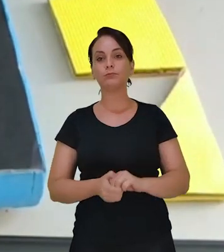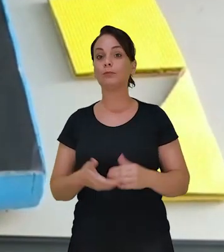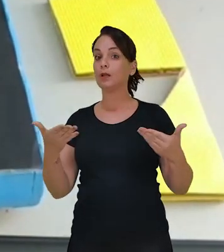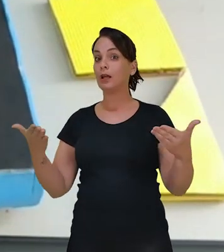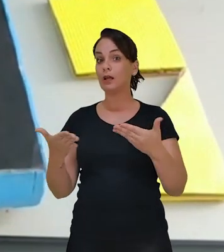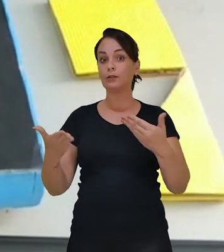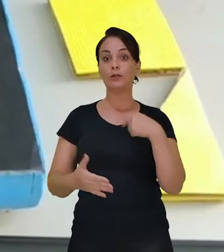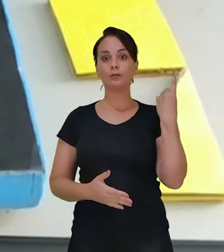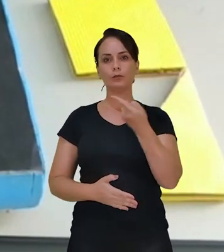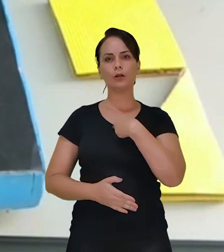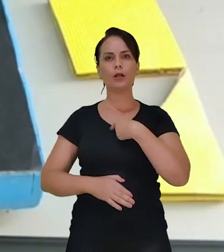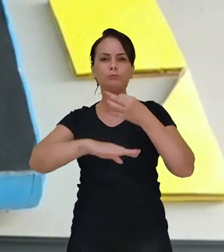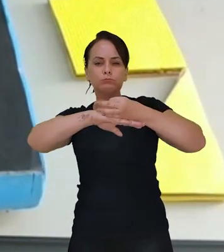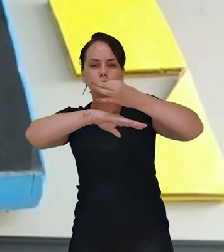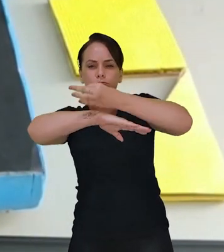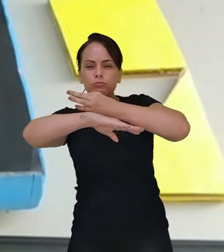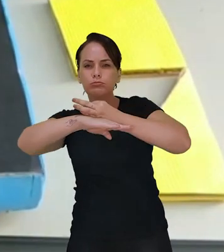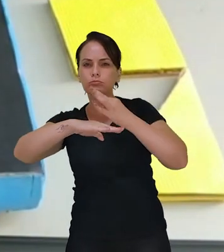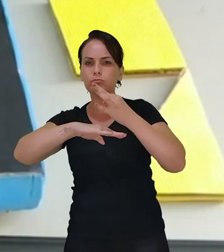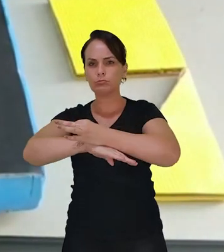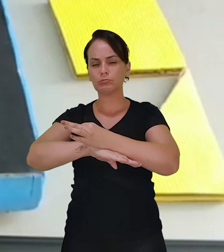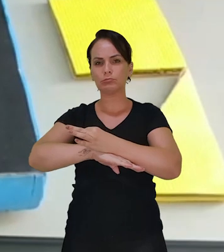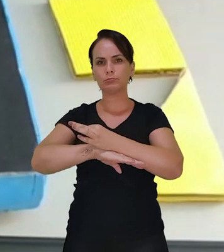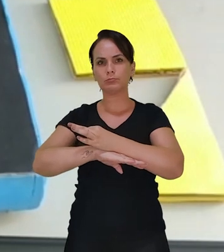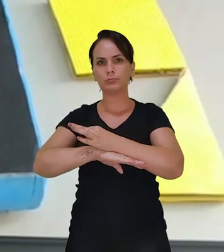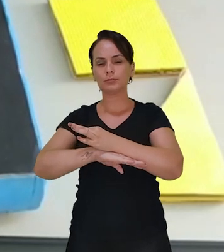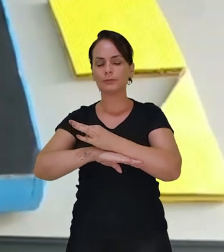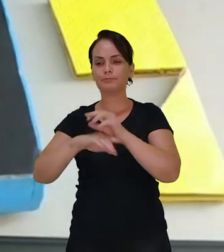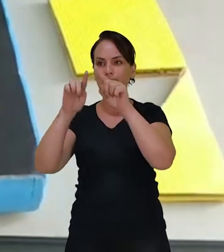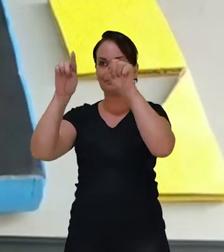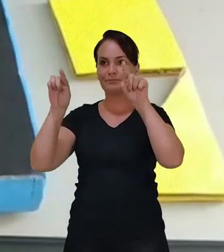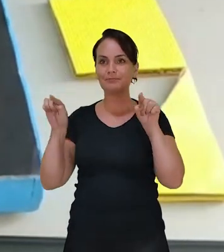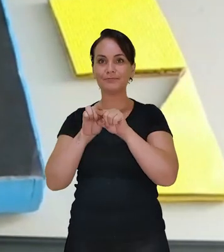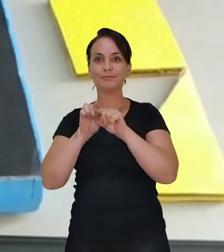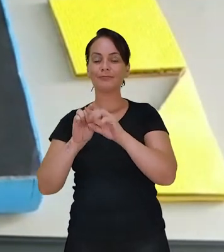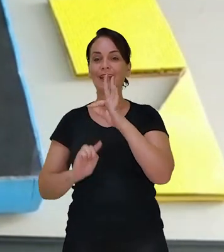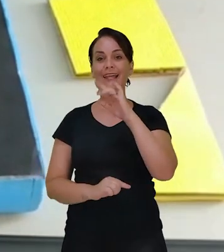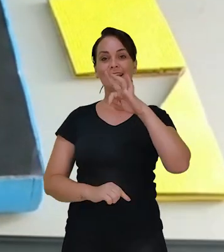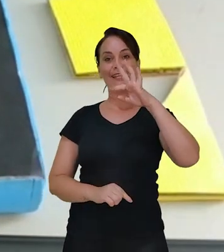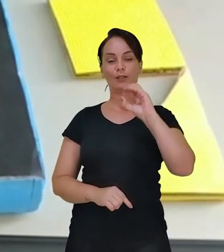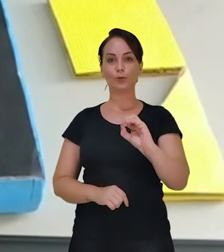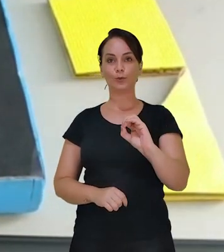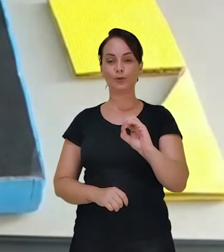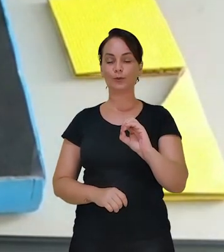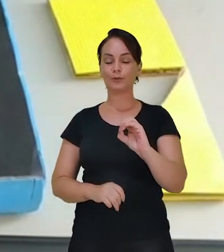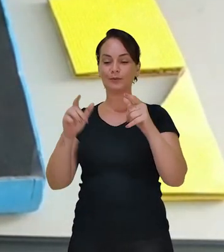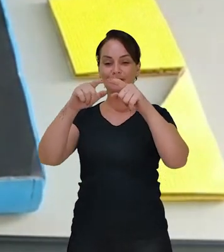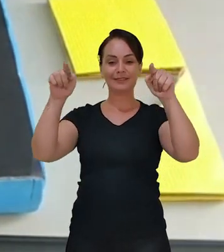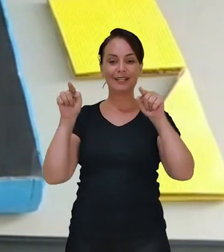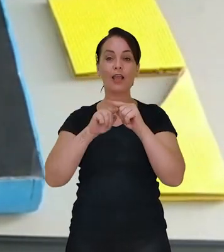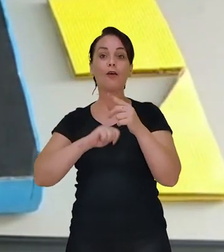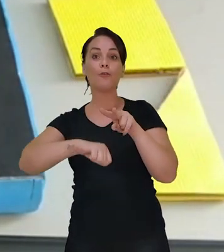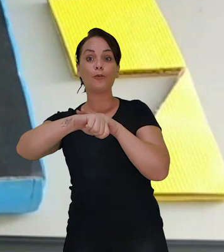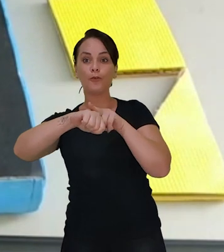Agora nós vamos colocar as bolinhas de gude em cada quadrado desse triângulo retângulo, os catetos no caso. A área do quadrado